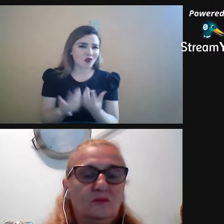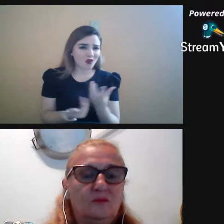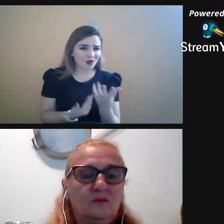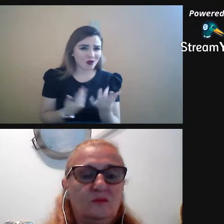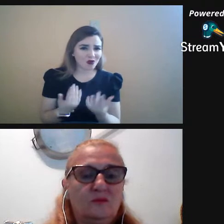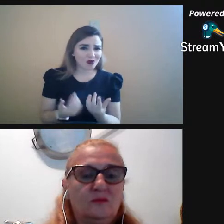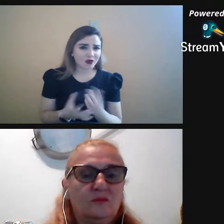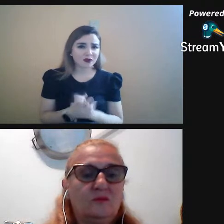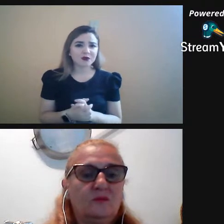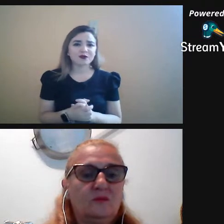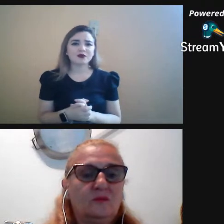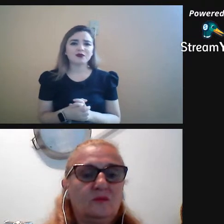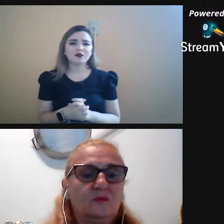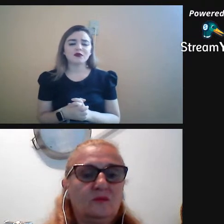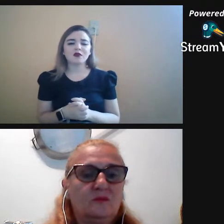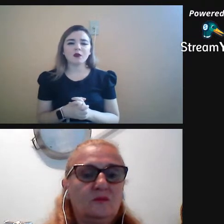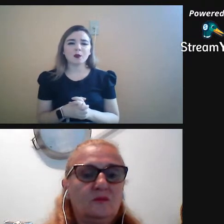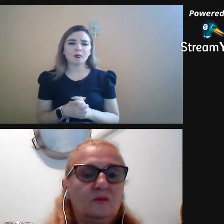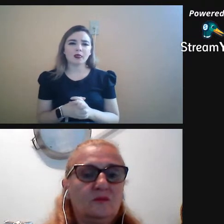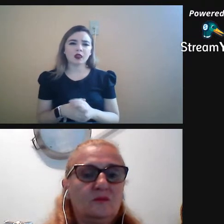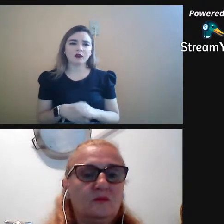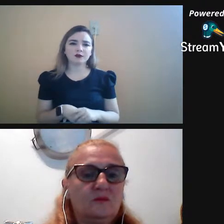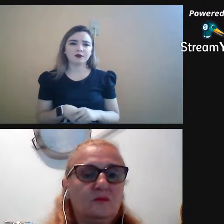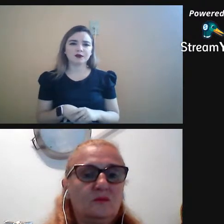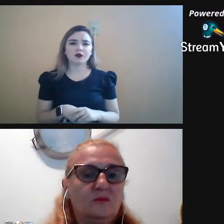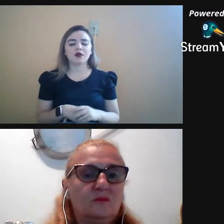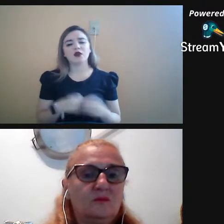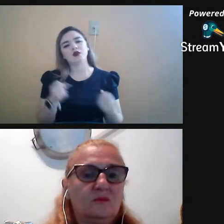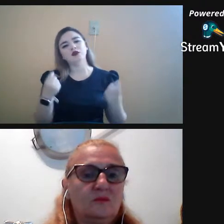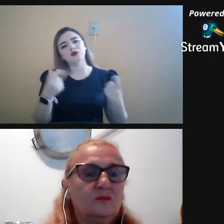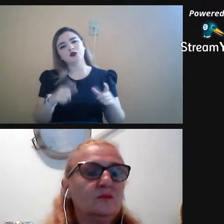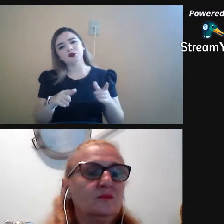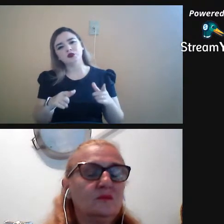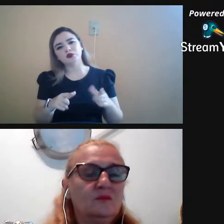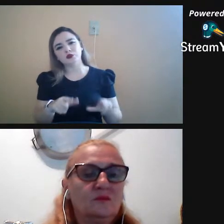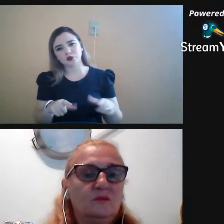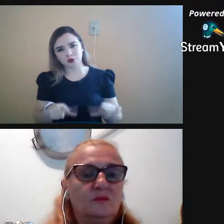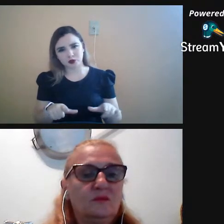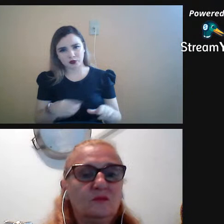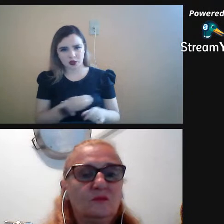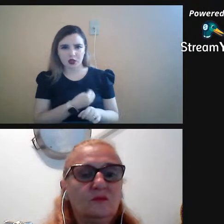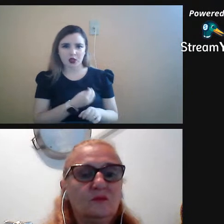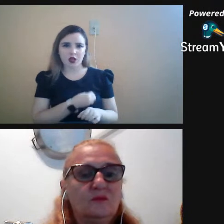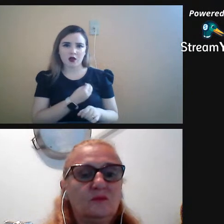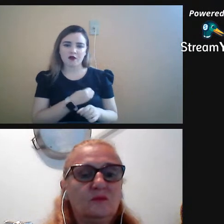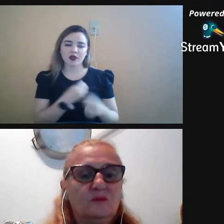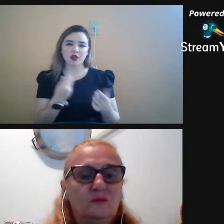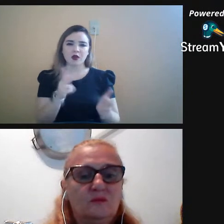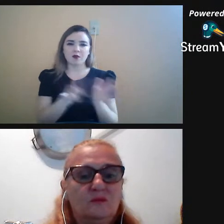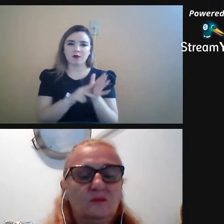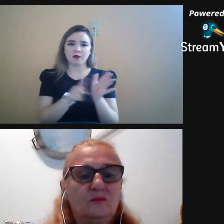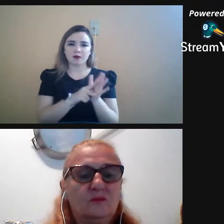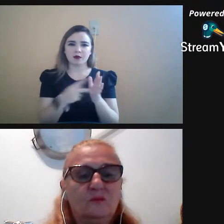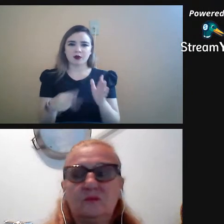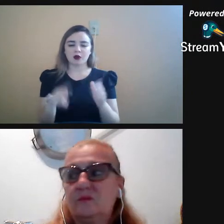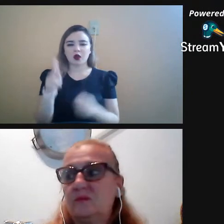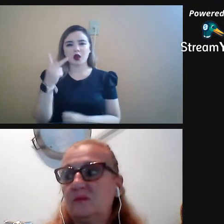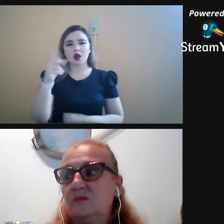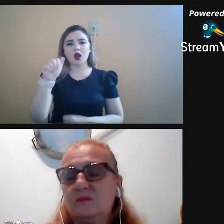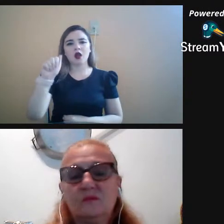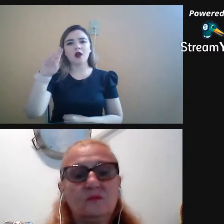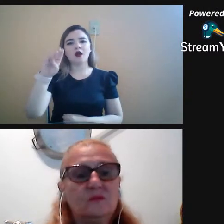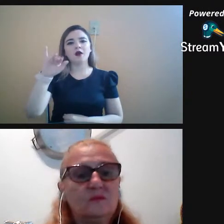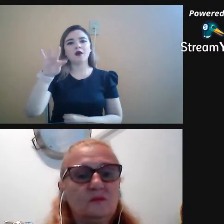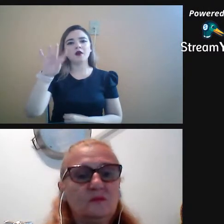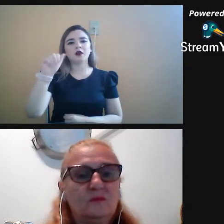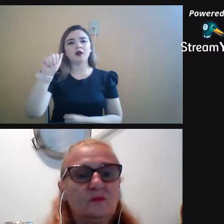E quando esse ambiente do tamanduá, o habitat, né, que a gente chama de habitat, o ambiente desse